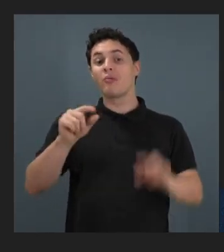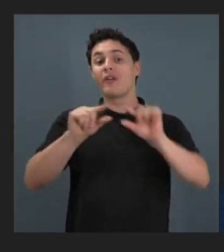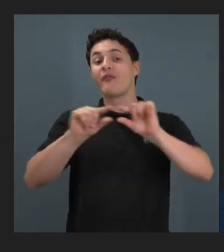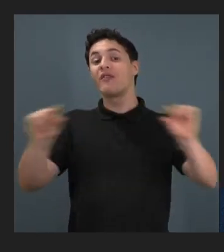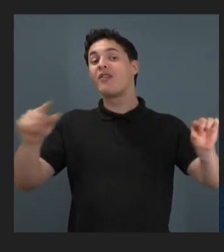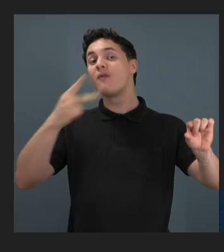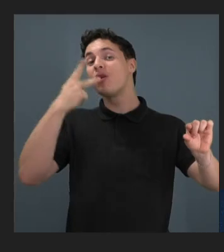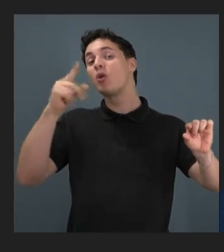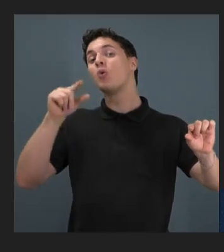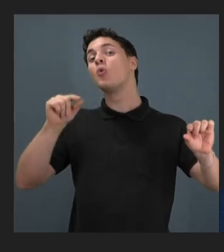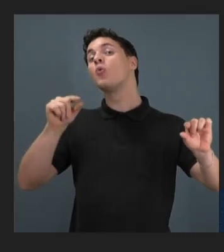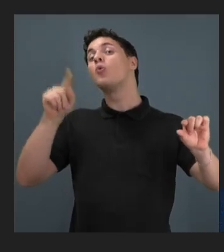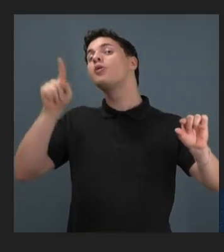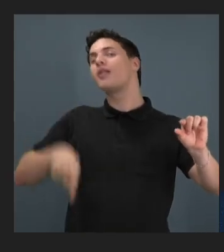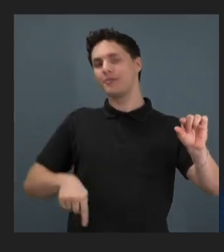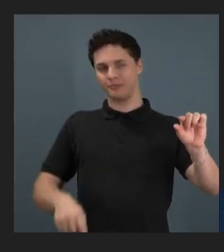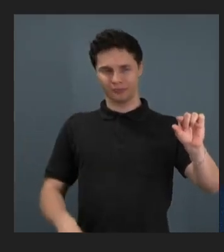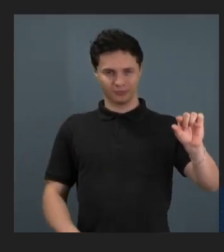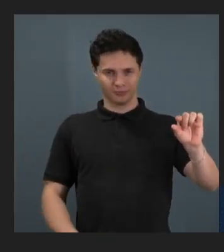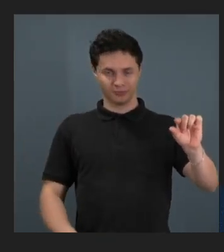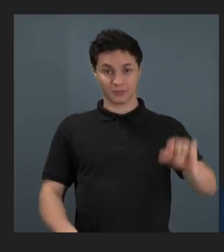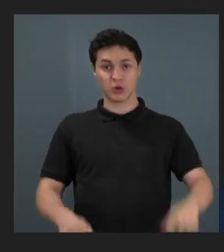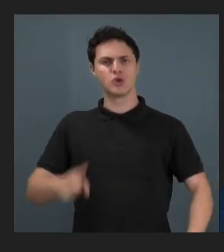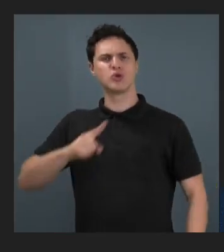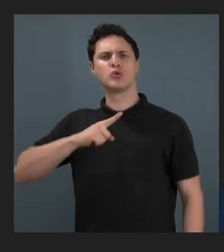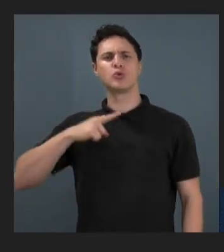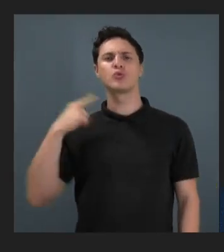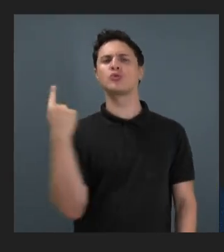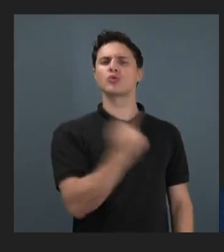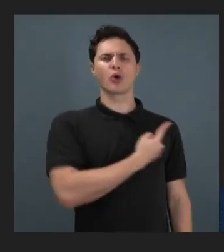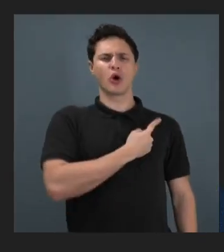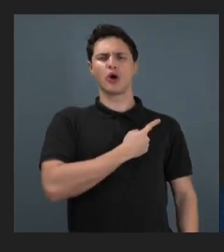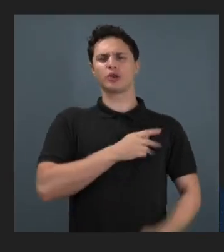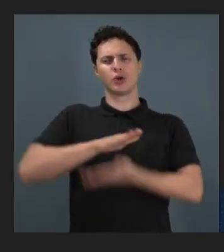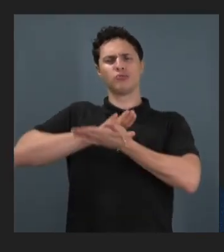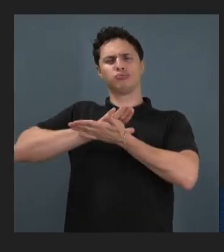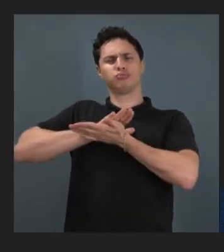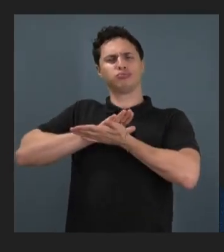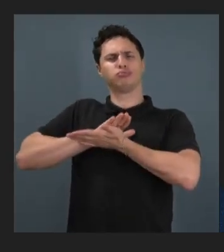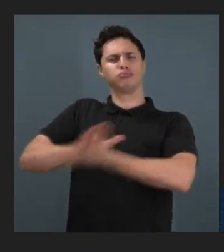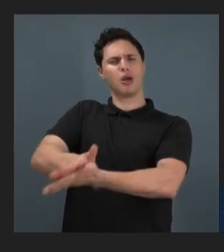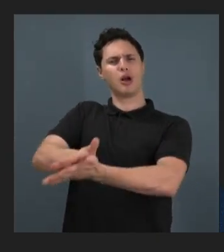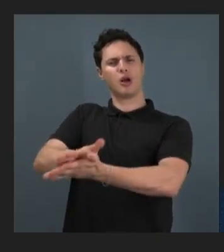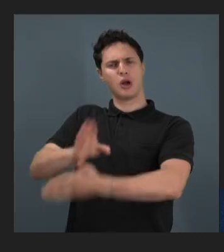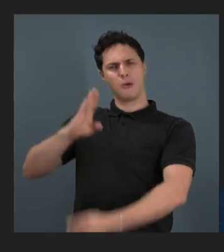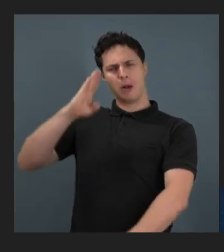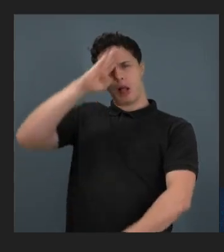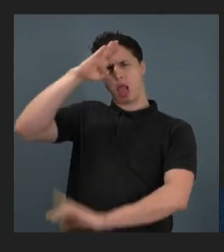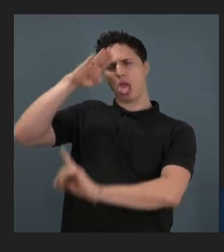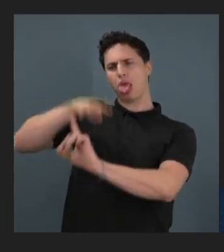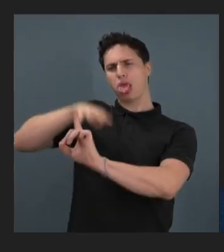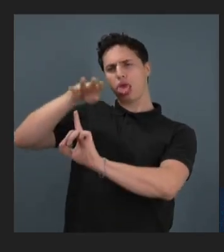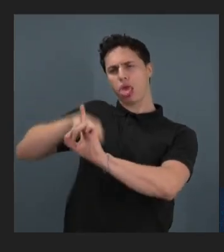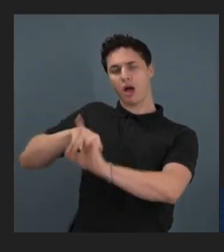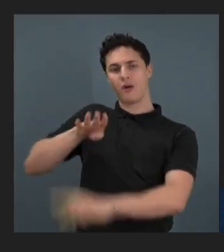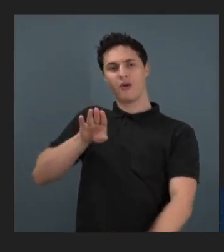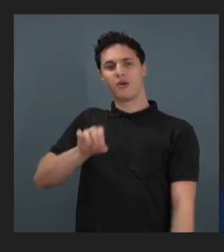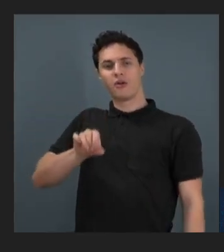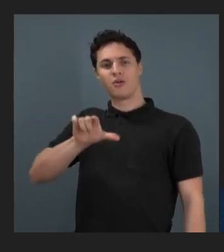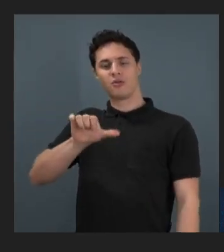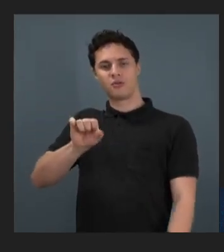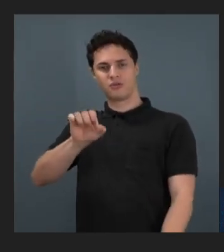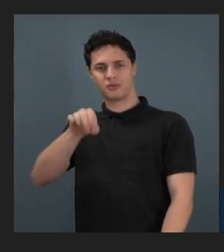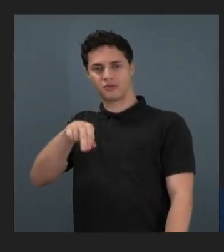afirmou categoricamente: nós derrotamos o bolsonarismo. E a